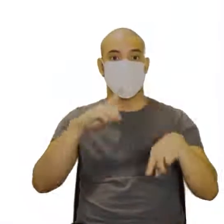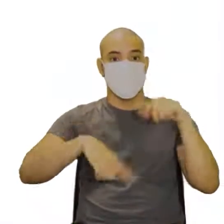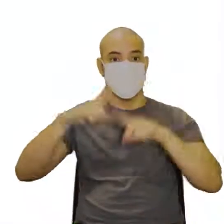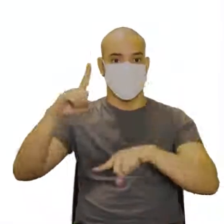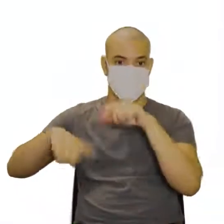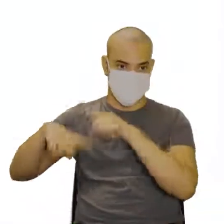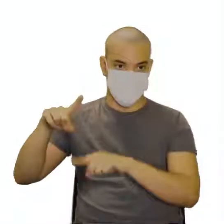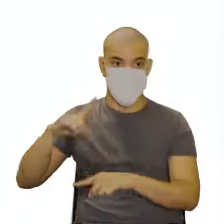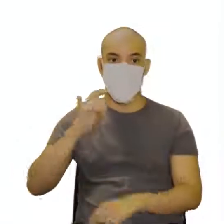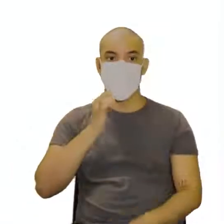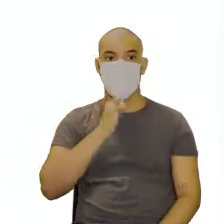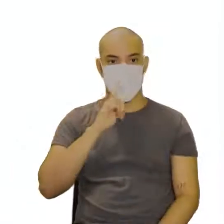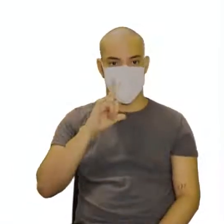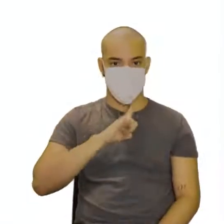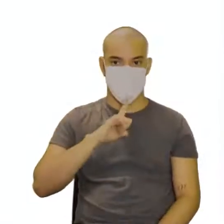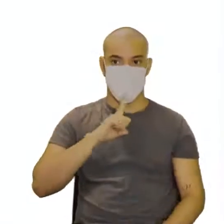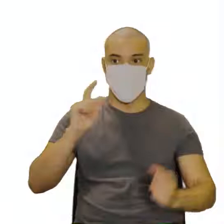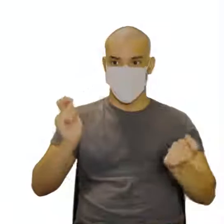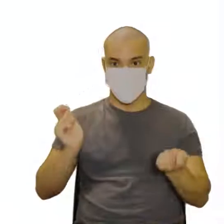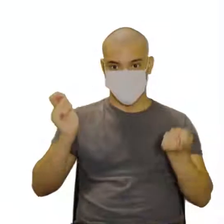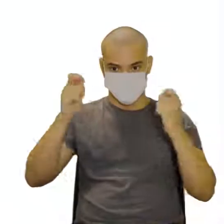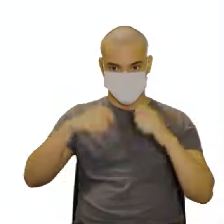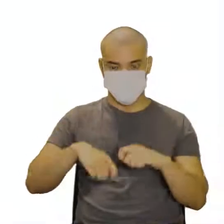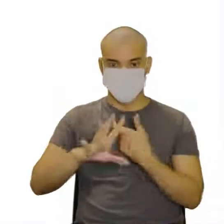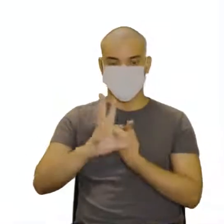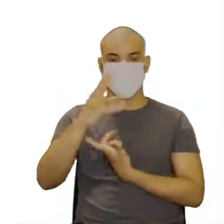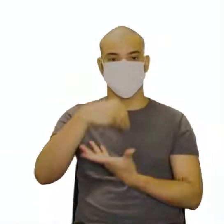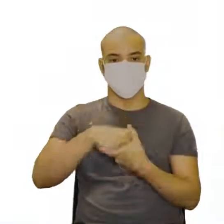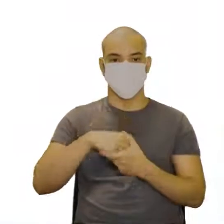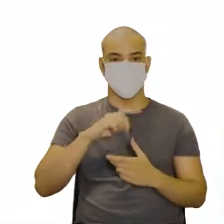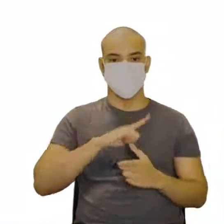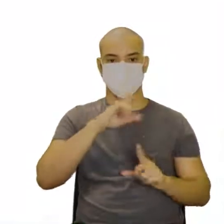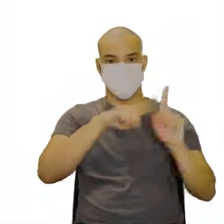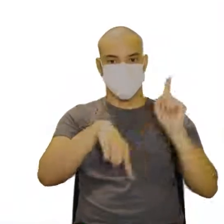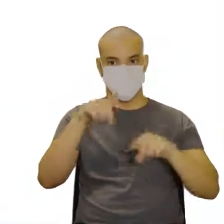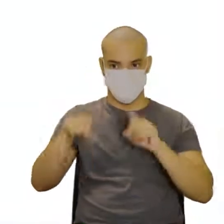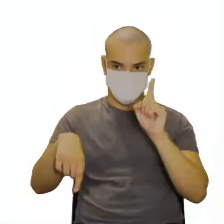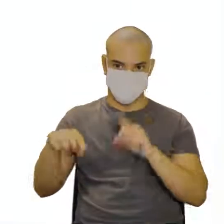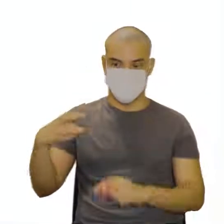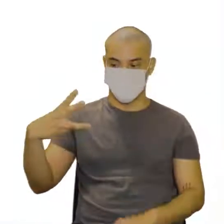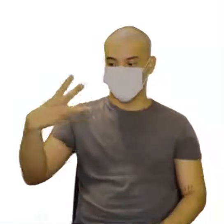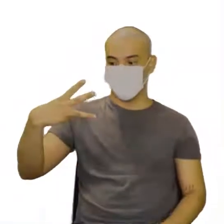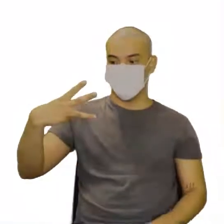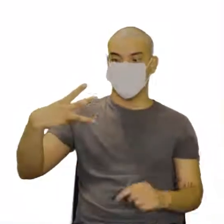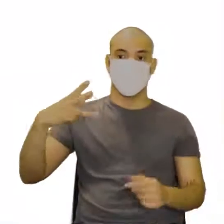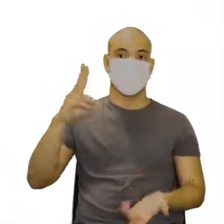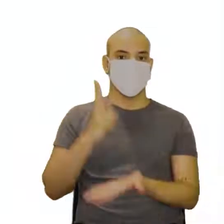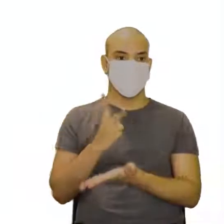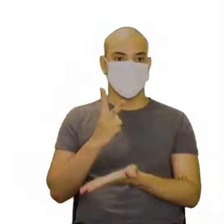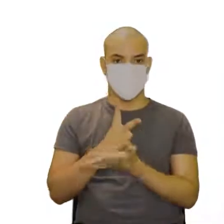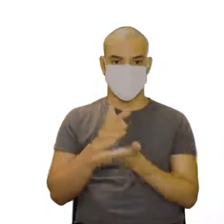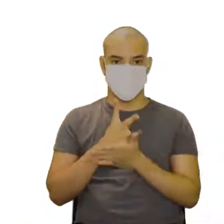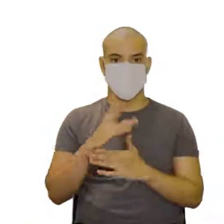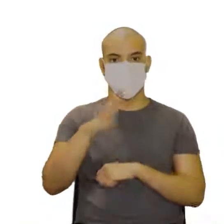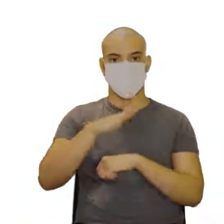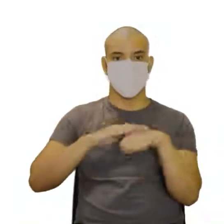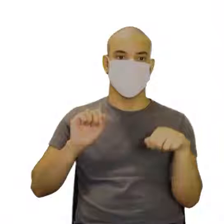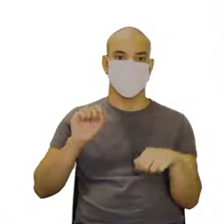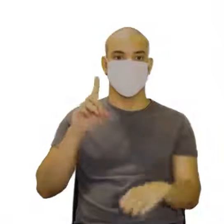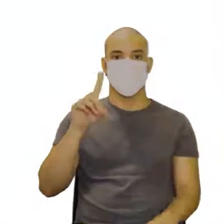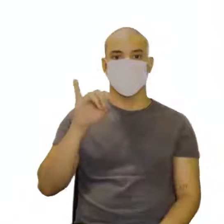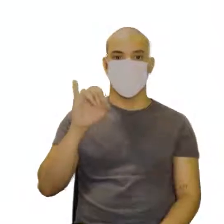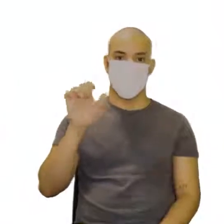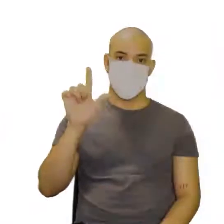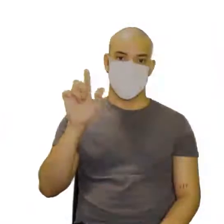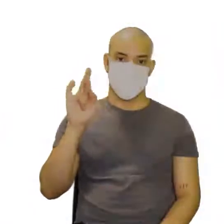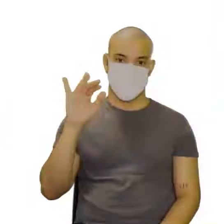a capacitância também depende de uma variável, tá aqui o epsilon, que chamamos de constante de elétrica.